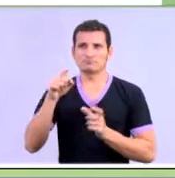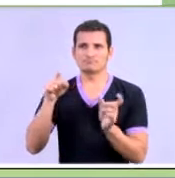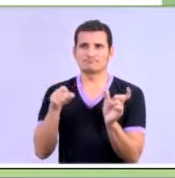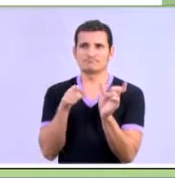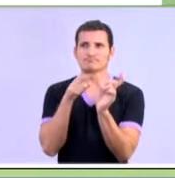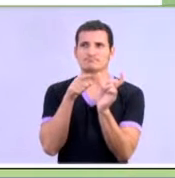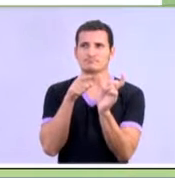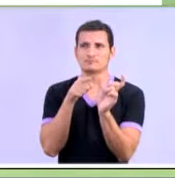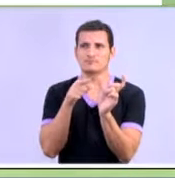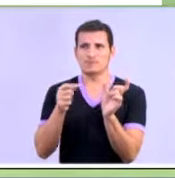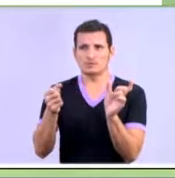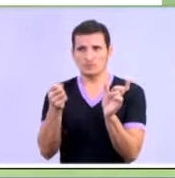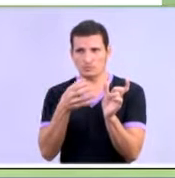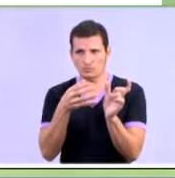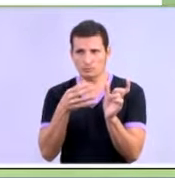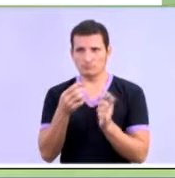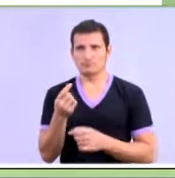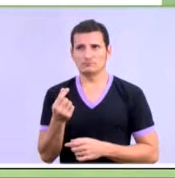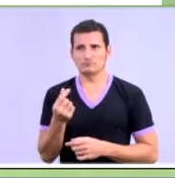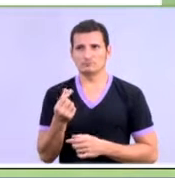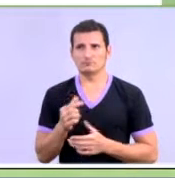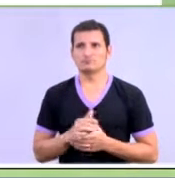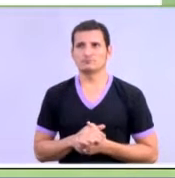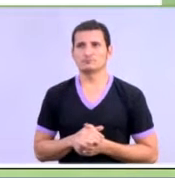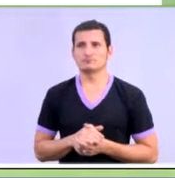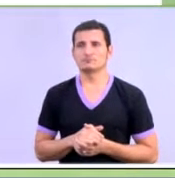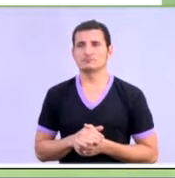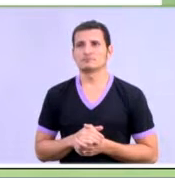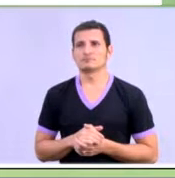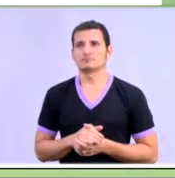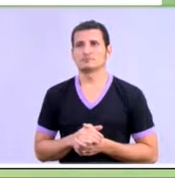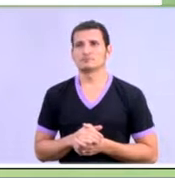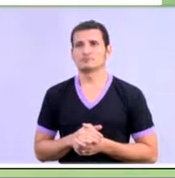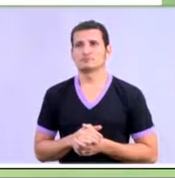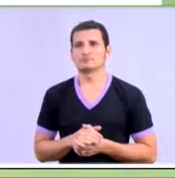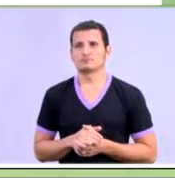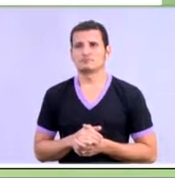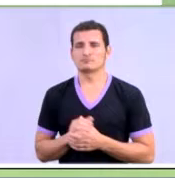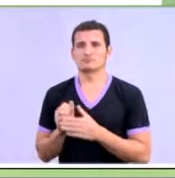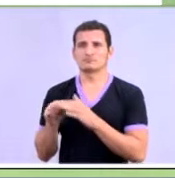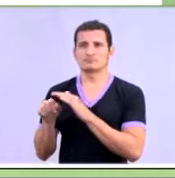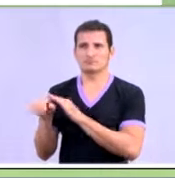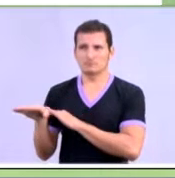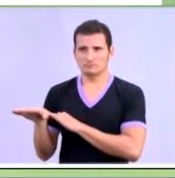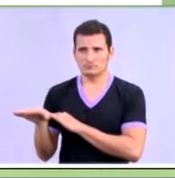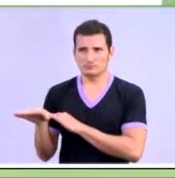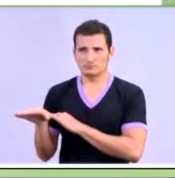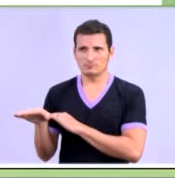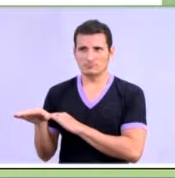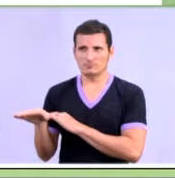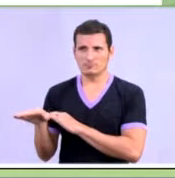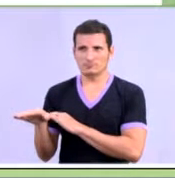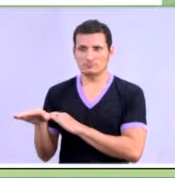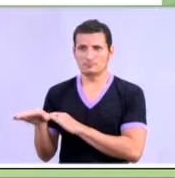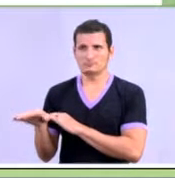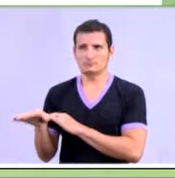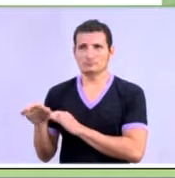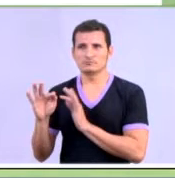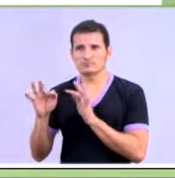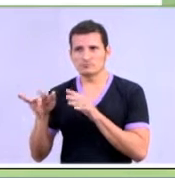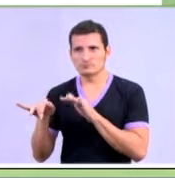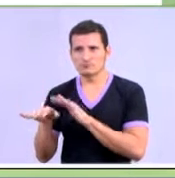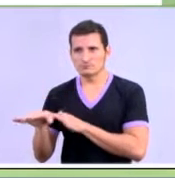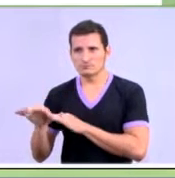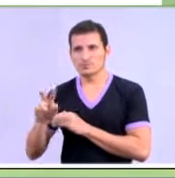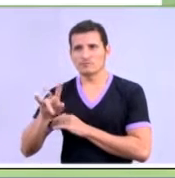saldo. Seria isso. E eu vou implementar o depositar, e ao depositar, quando ele finalizar o